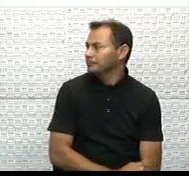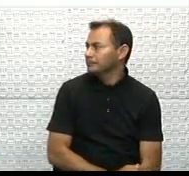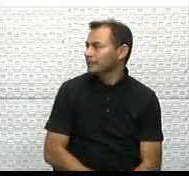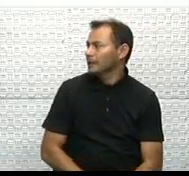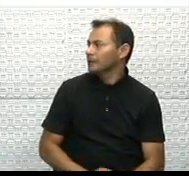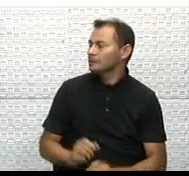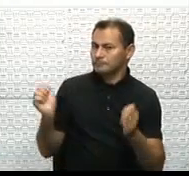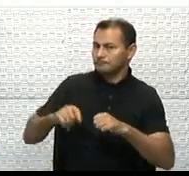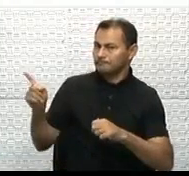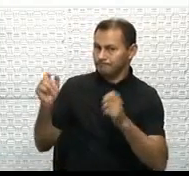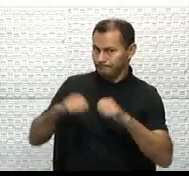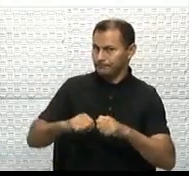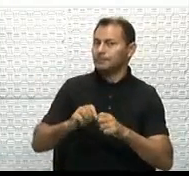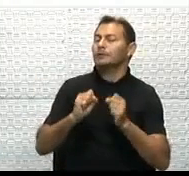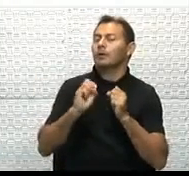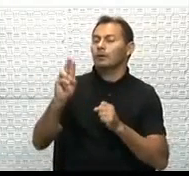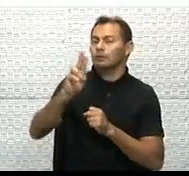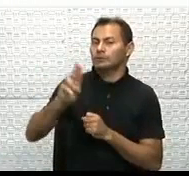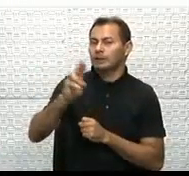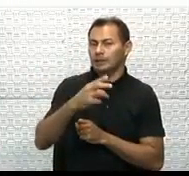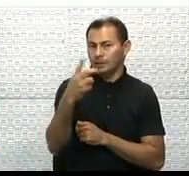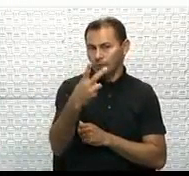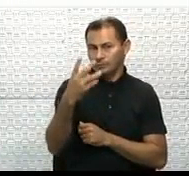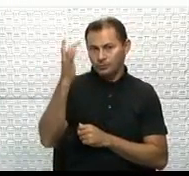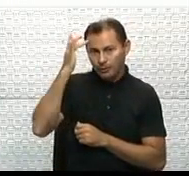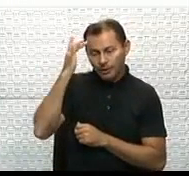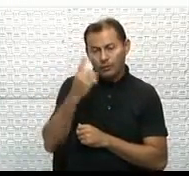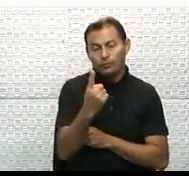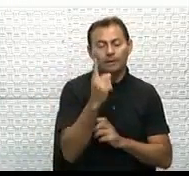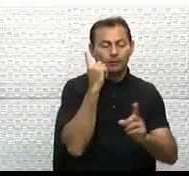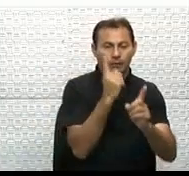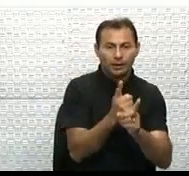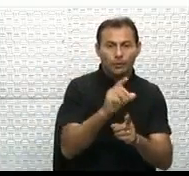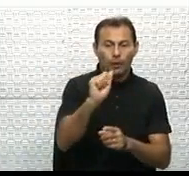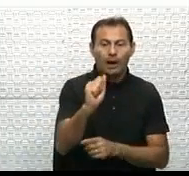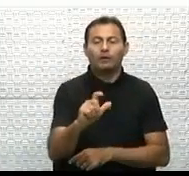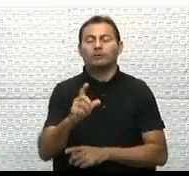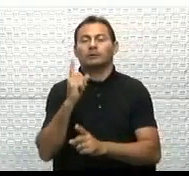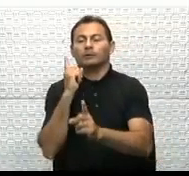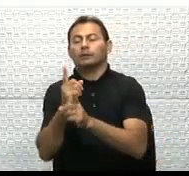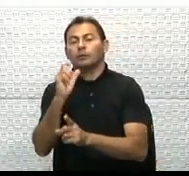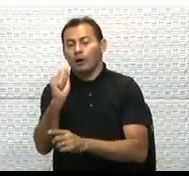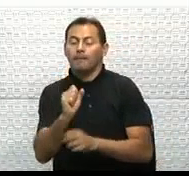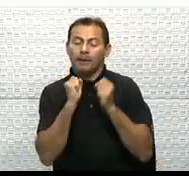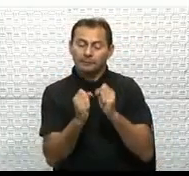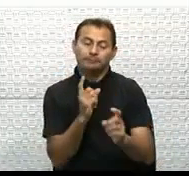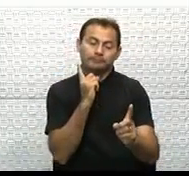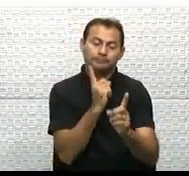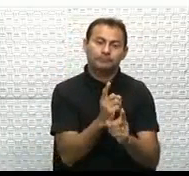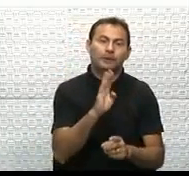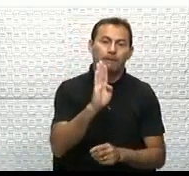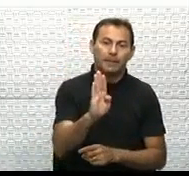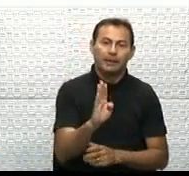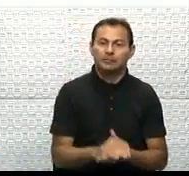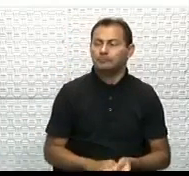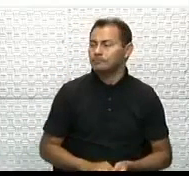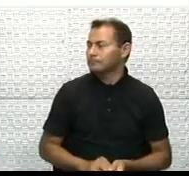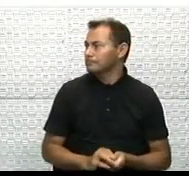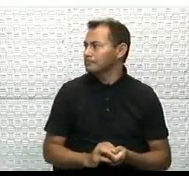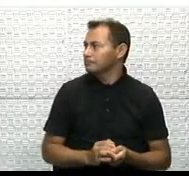Então, essa é uma possibilidade, utilizarmos essas duas fórmulas. Uma para determinarmos o A, encontrando o A, podemos determinar o